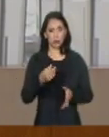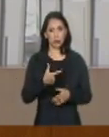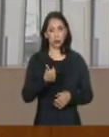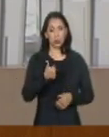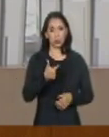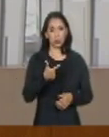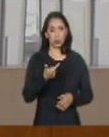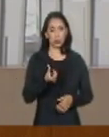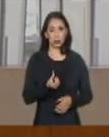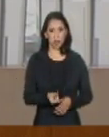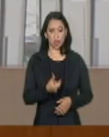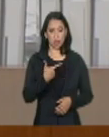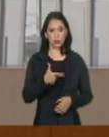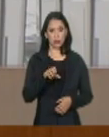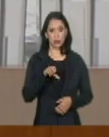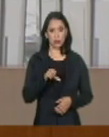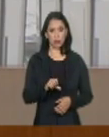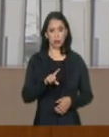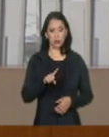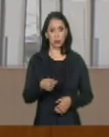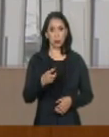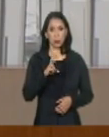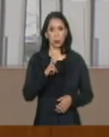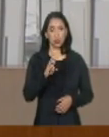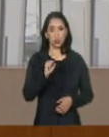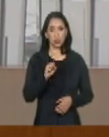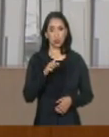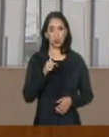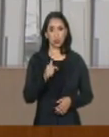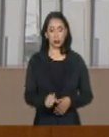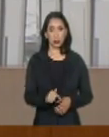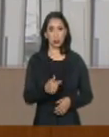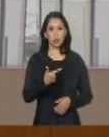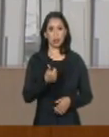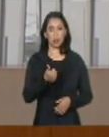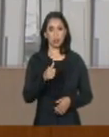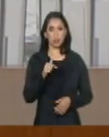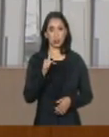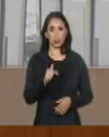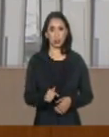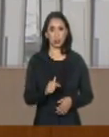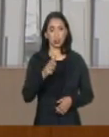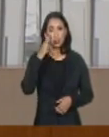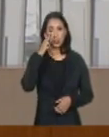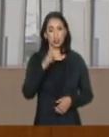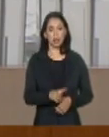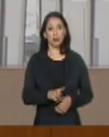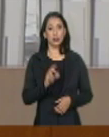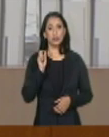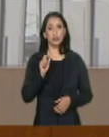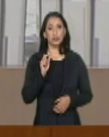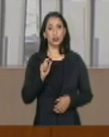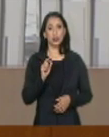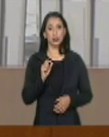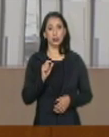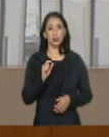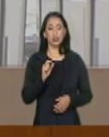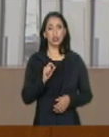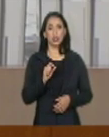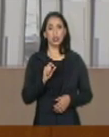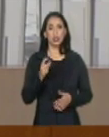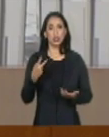2016 e 29.587 em 2017. Note-se, portanto, que guardadas as considerações a respeito